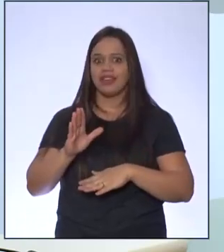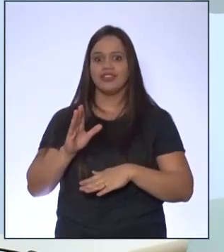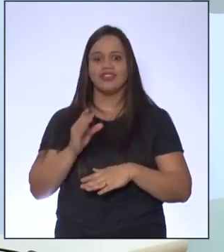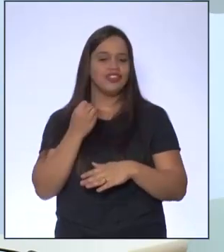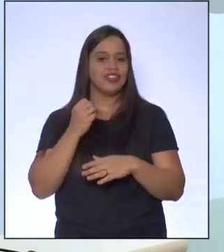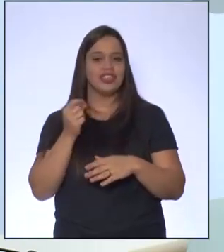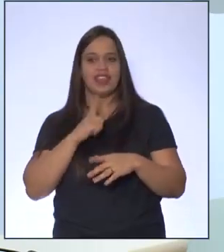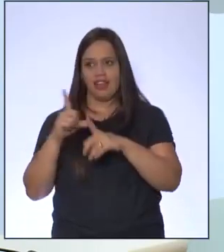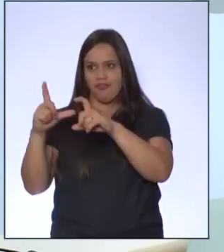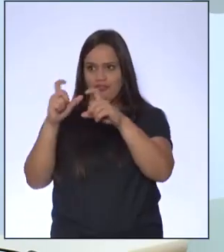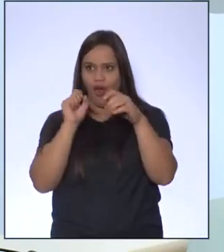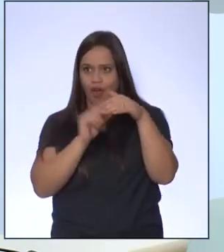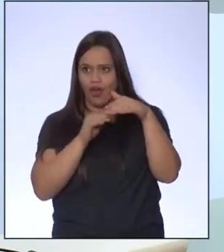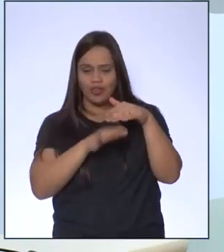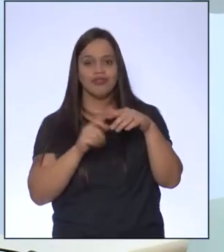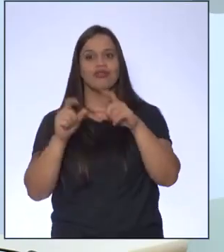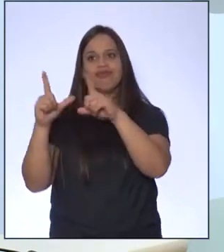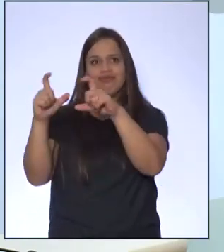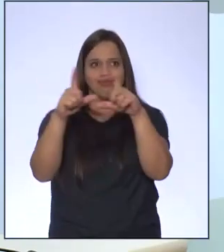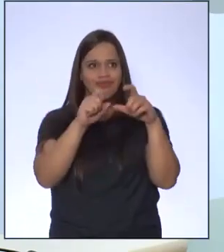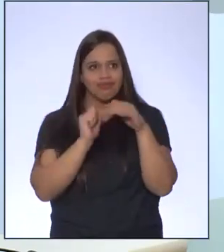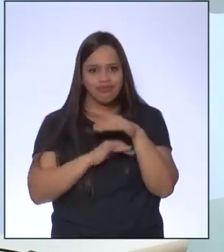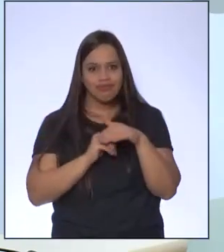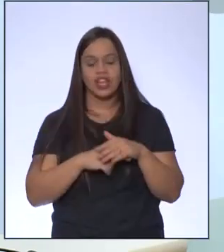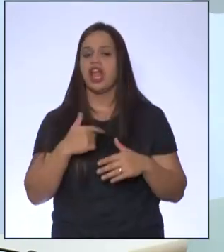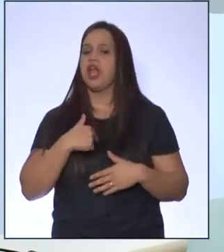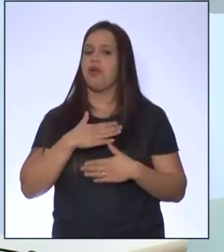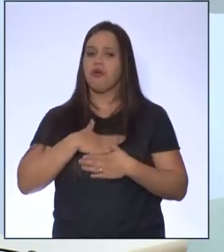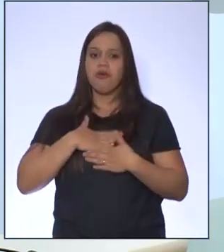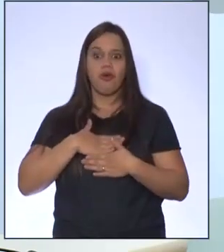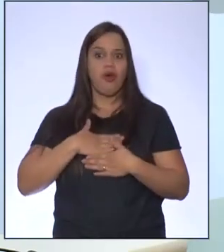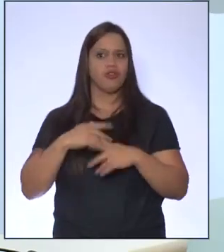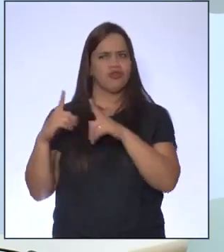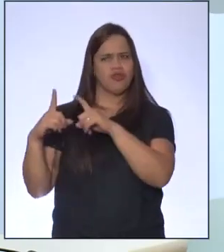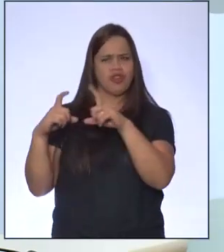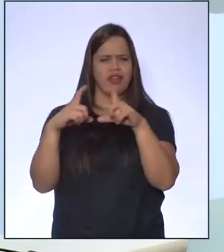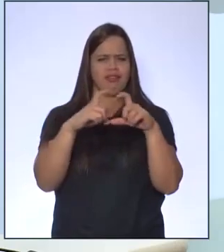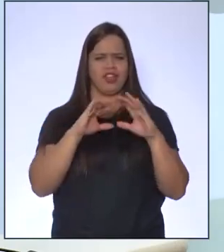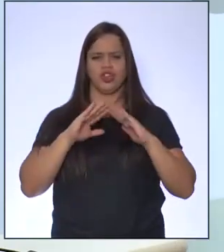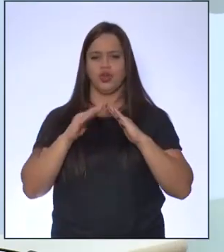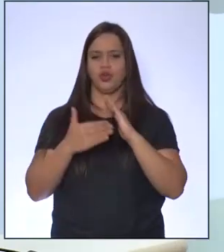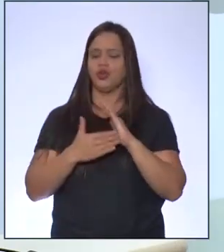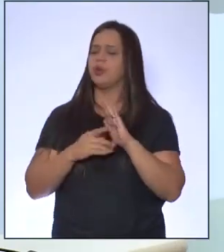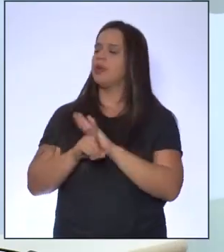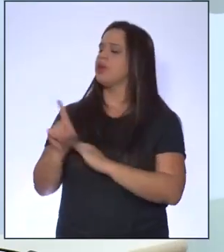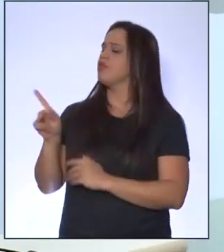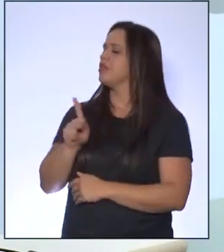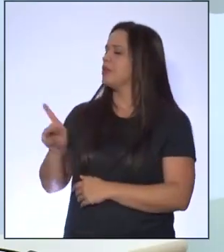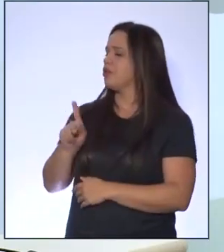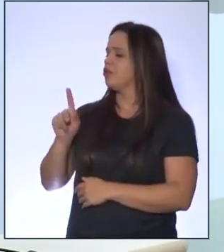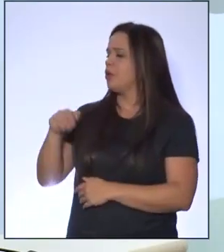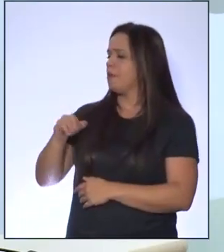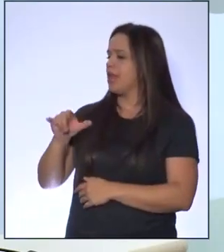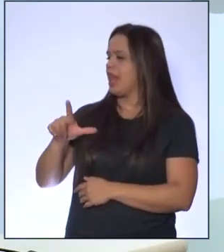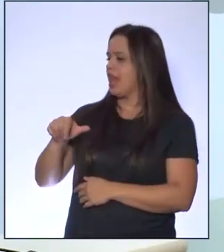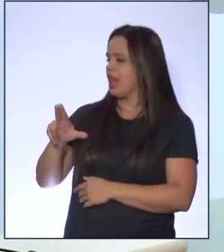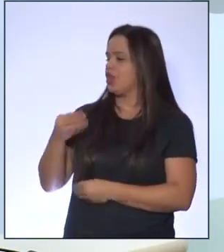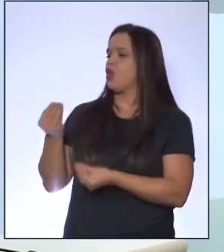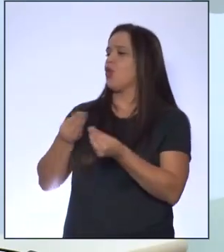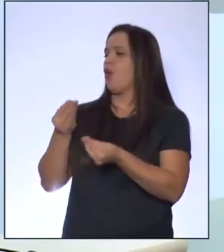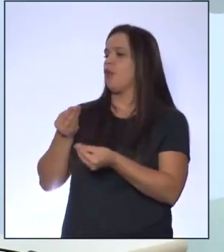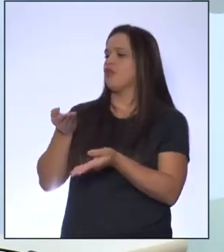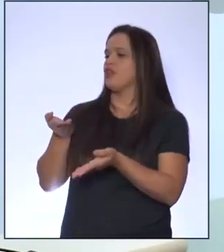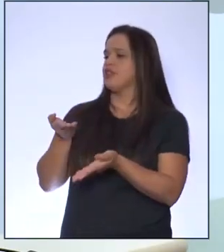né, de fotos de paisagens. Eu gosto de fotografar de tudo, né? E você, professora Milene, como que você se relaciona